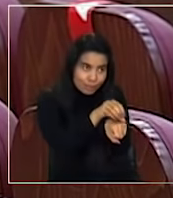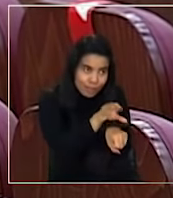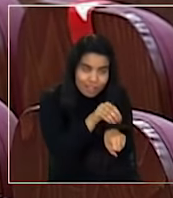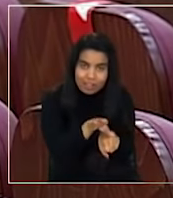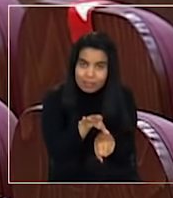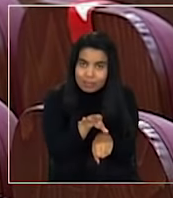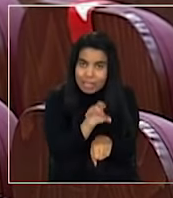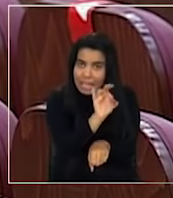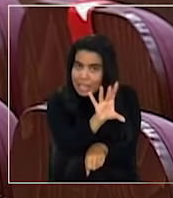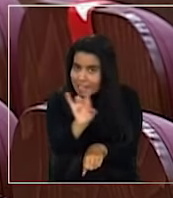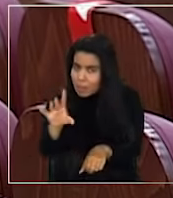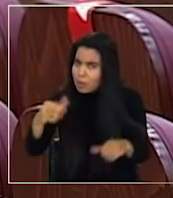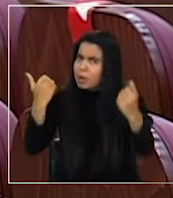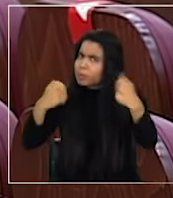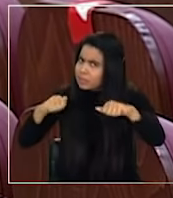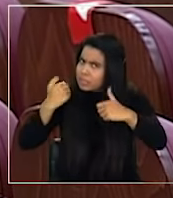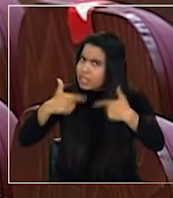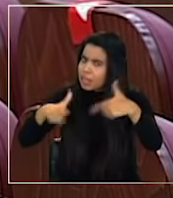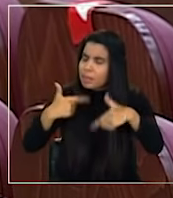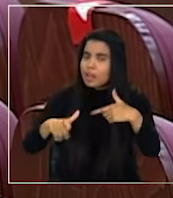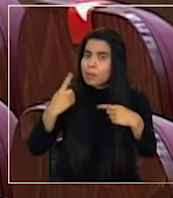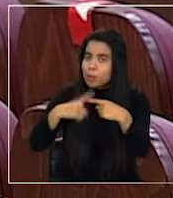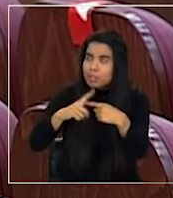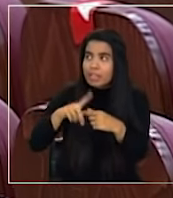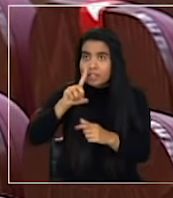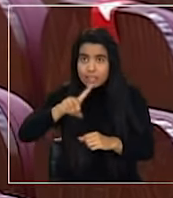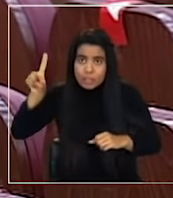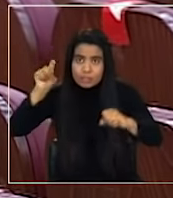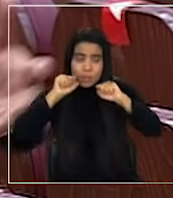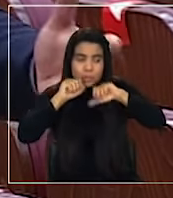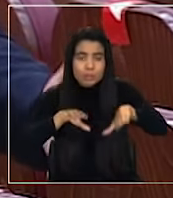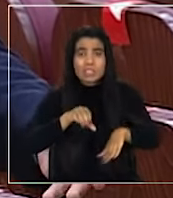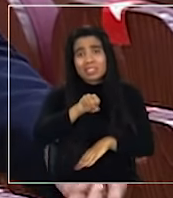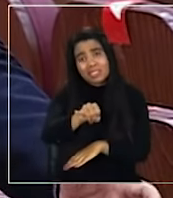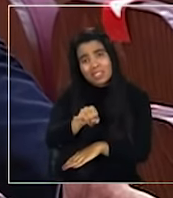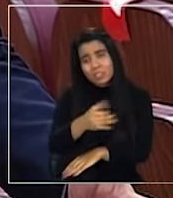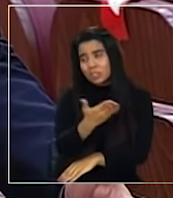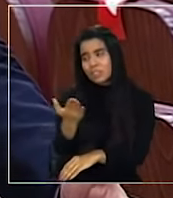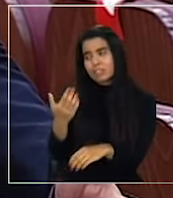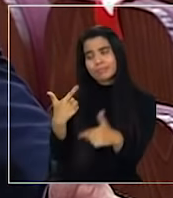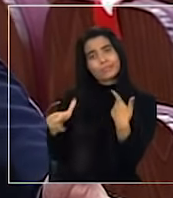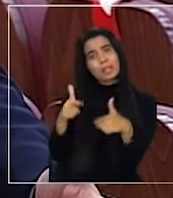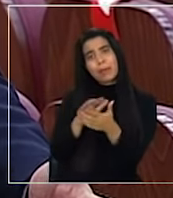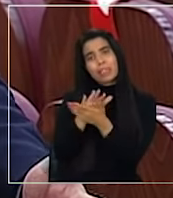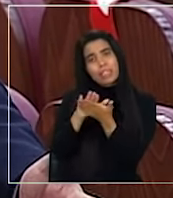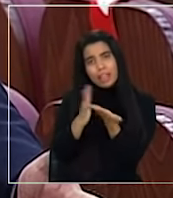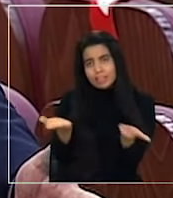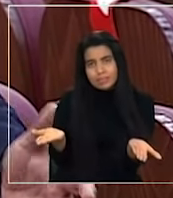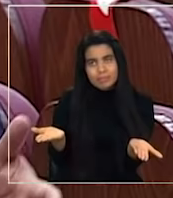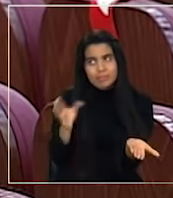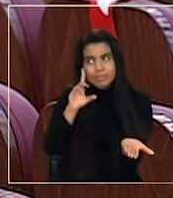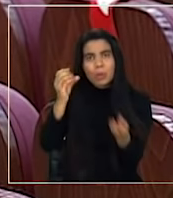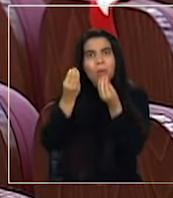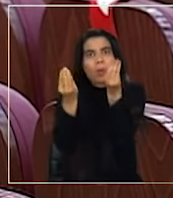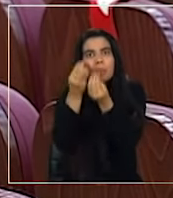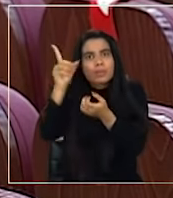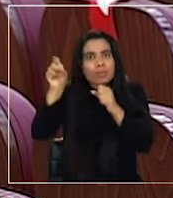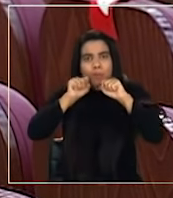suas mãos têm que ter obras, para Ele abençoar. Se você não faz nada, Ele não tem nada para abençoar.